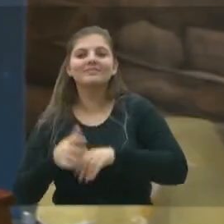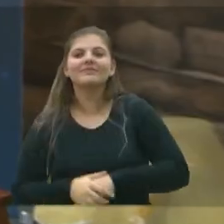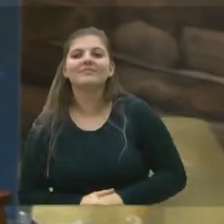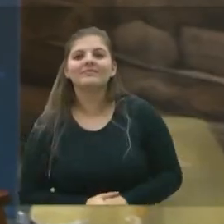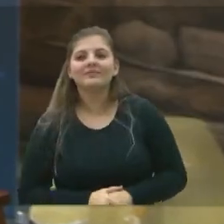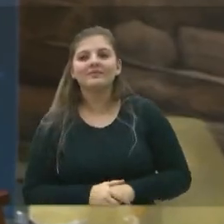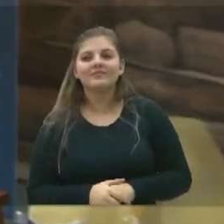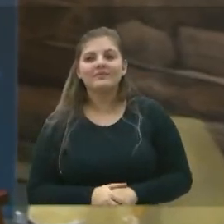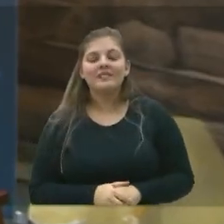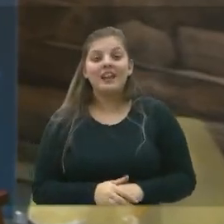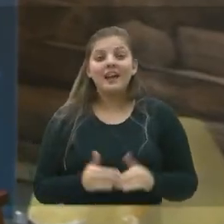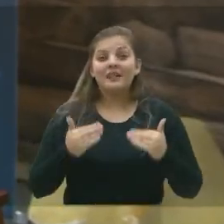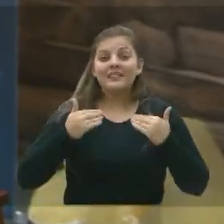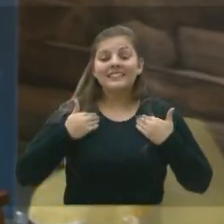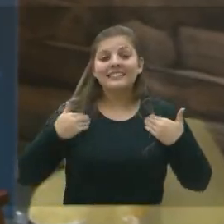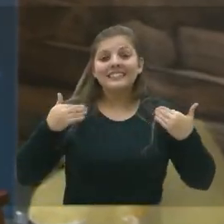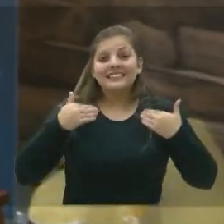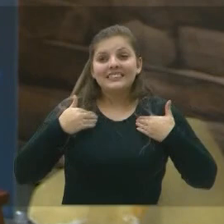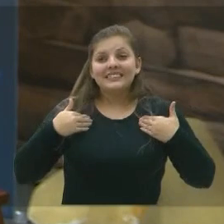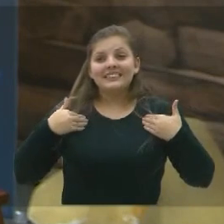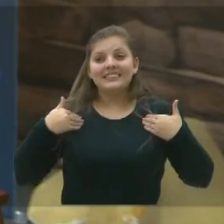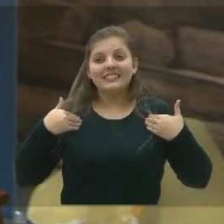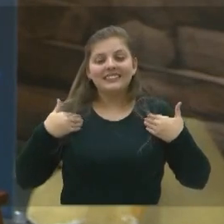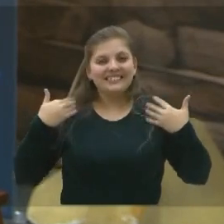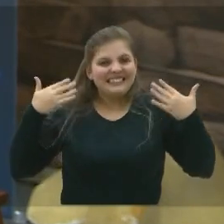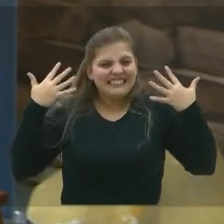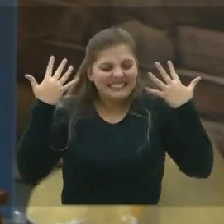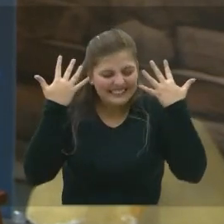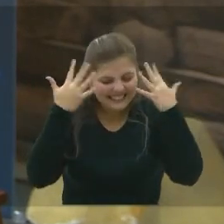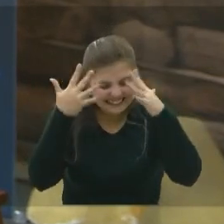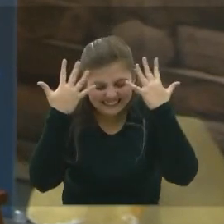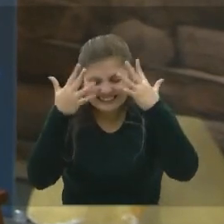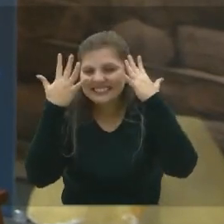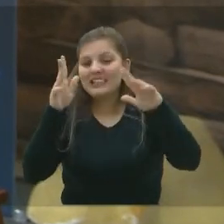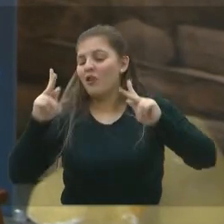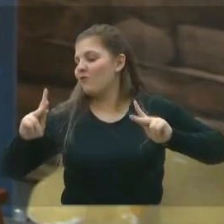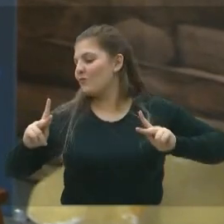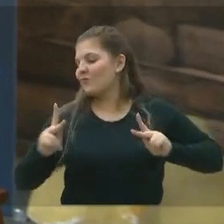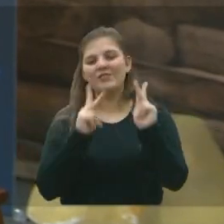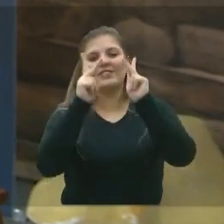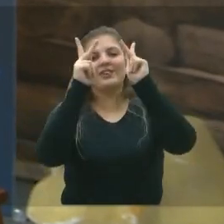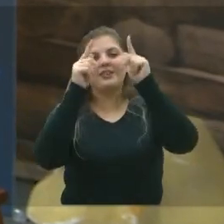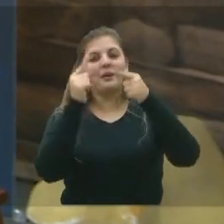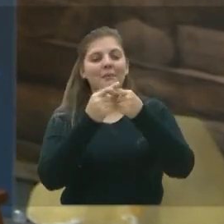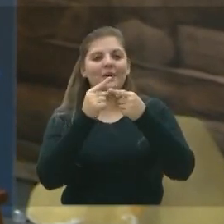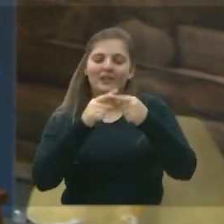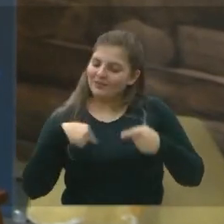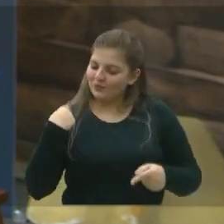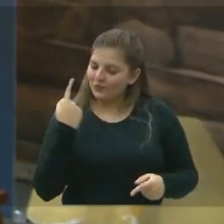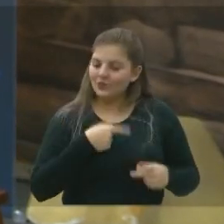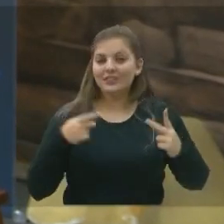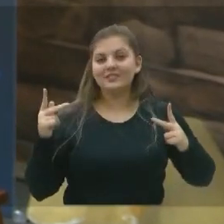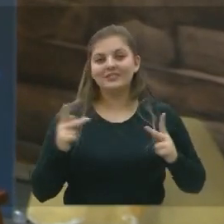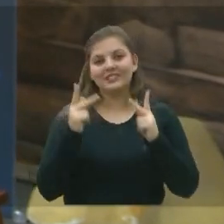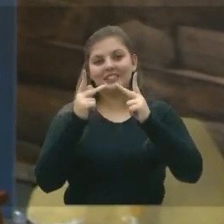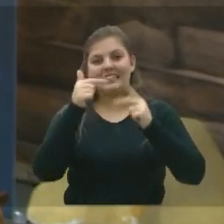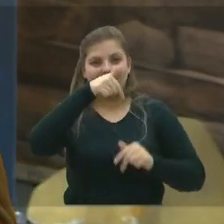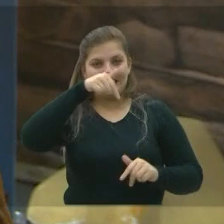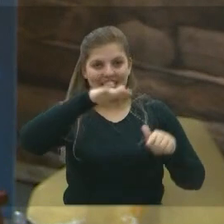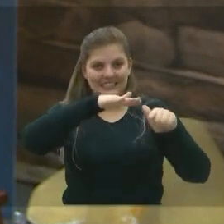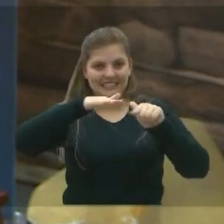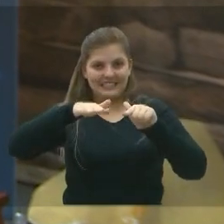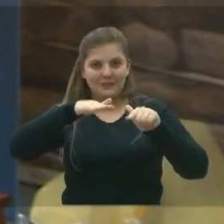sorrindo. E é com essa alegria, com esse clima de vitória, porque de fato somos vitoriosos nessas